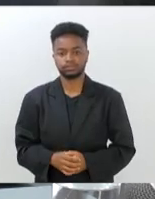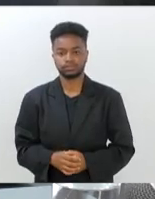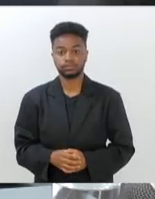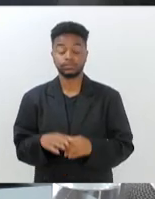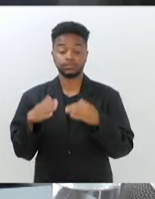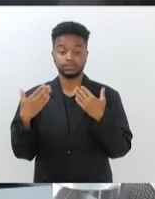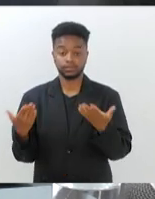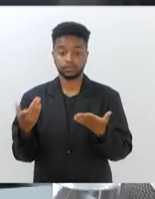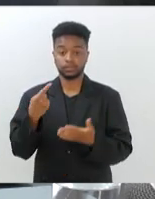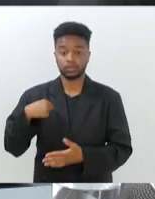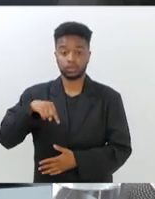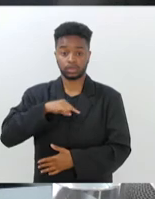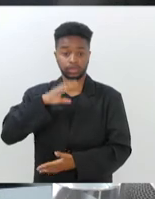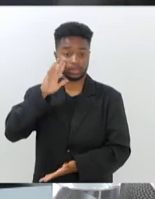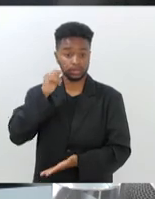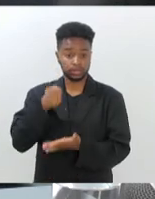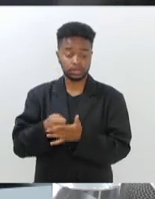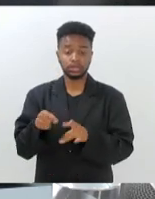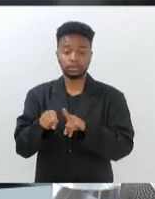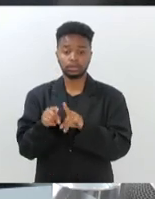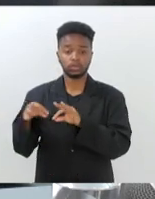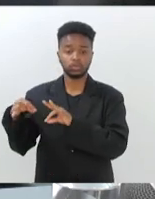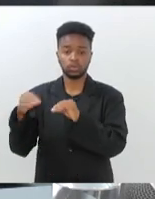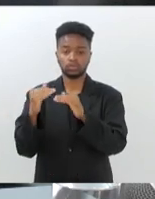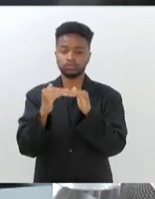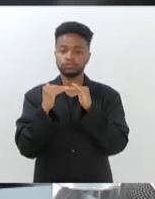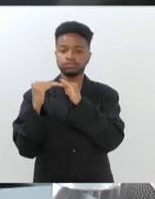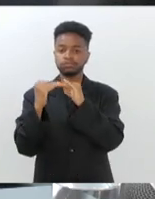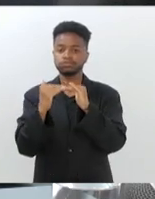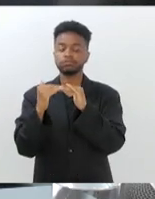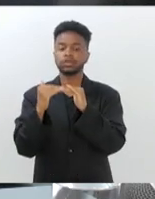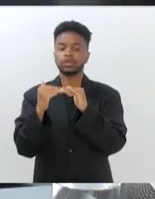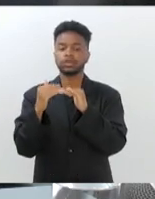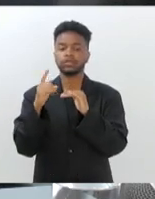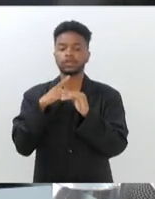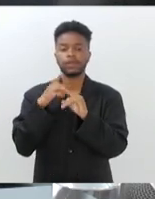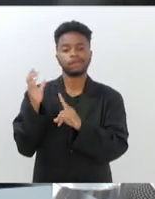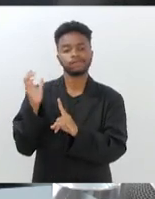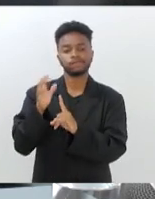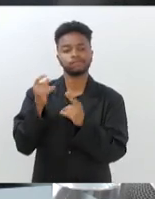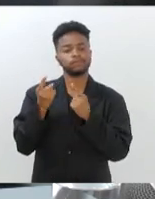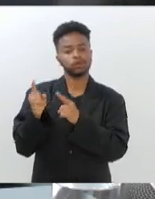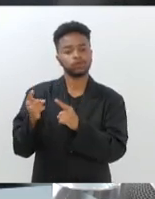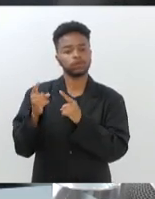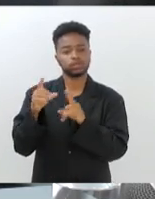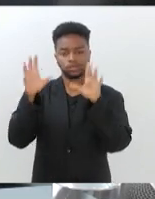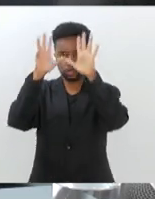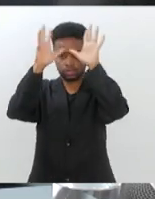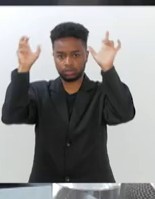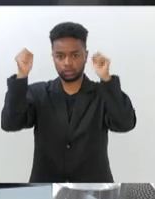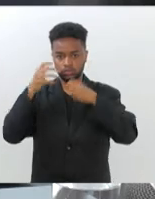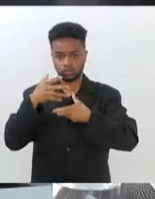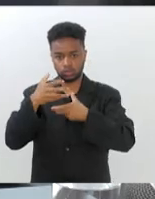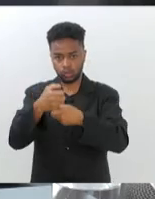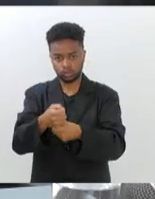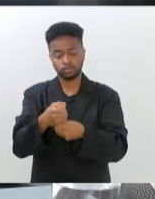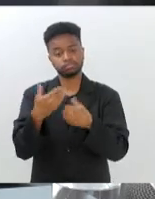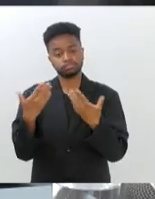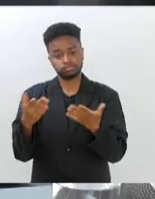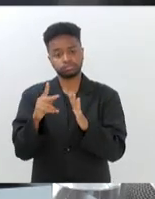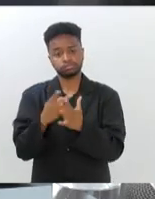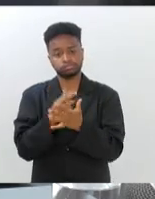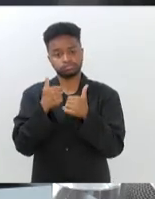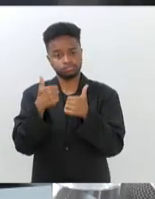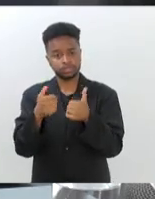nós liberamos e por unanimidade fizemos uma provocação ao Tribunal de Contas e que surtiu efeito